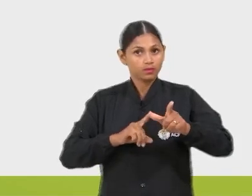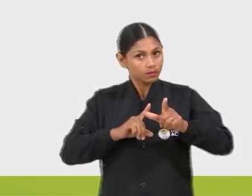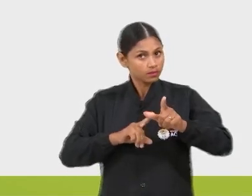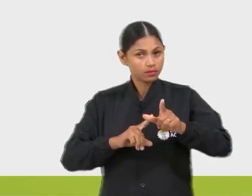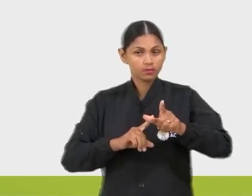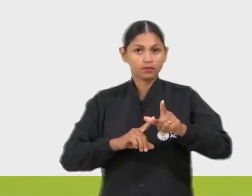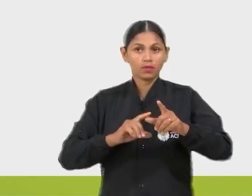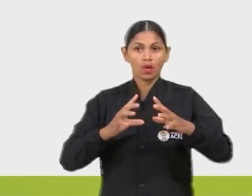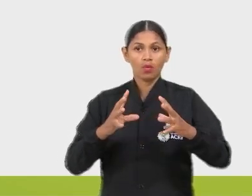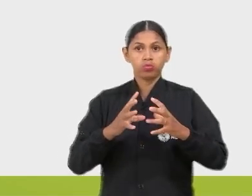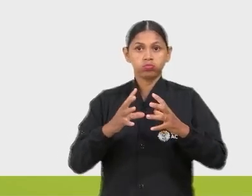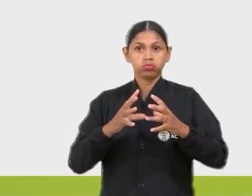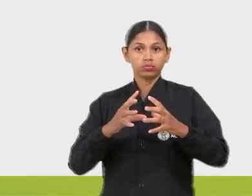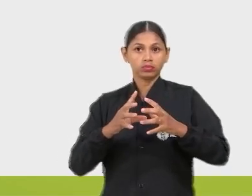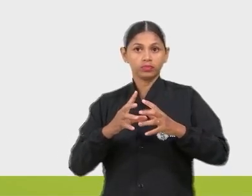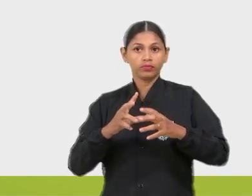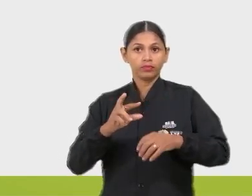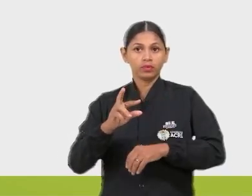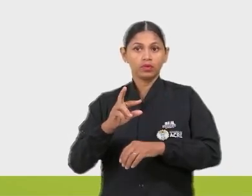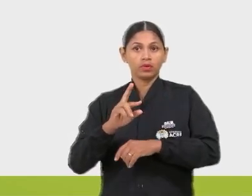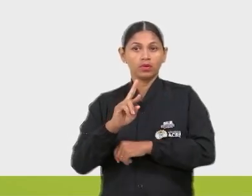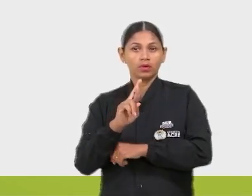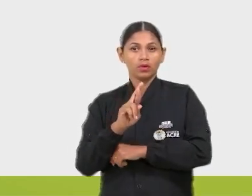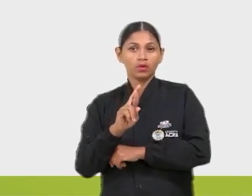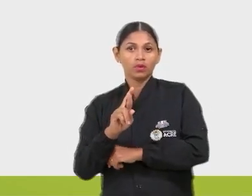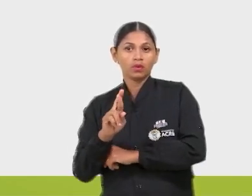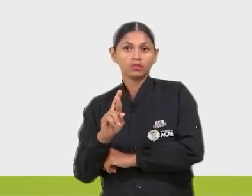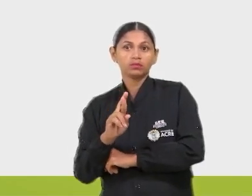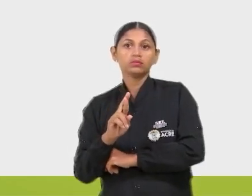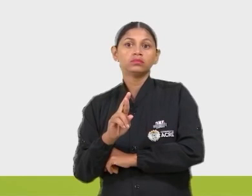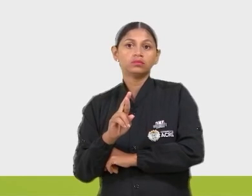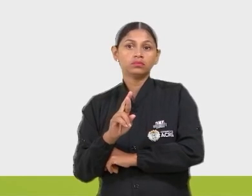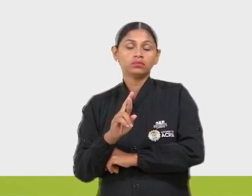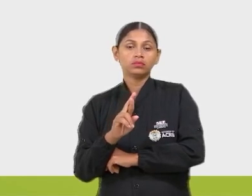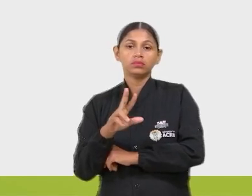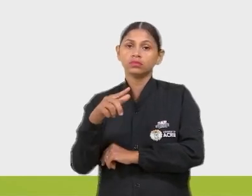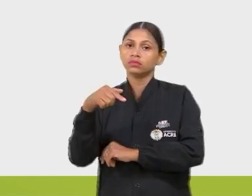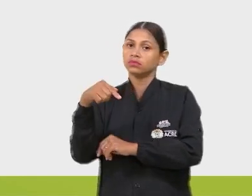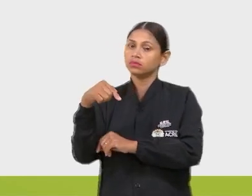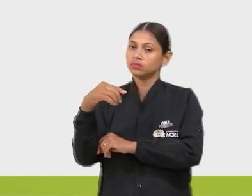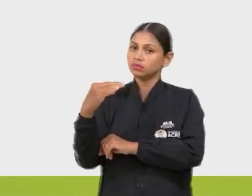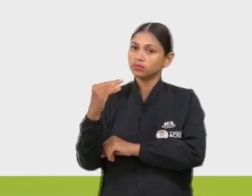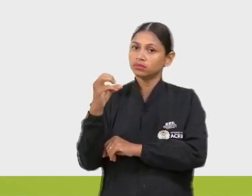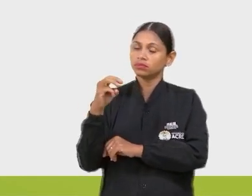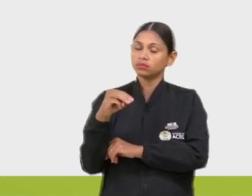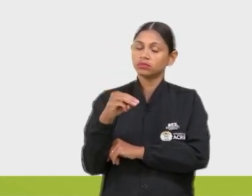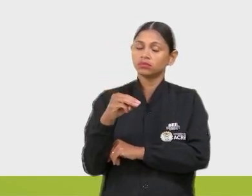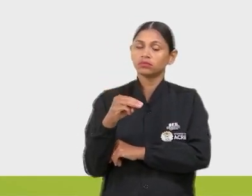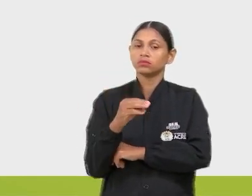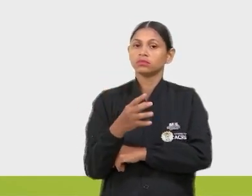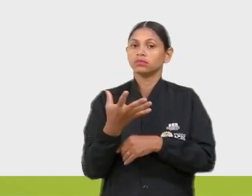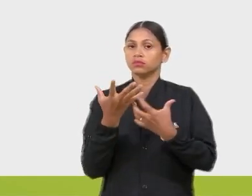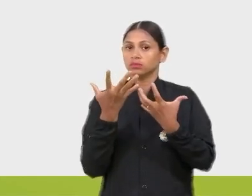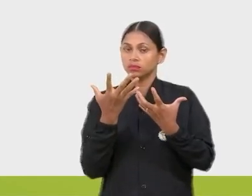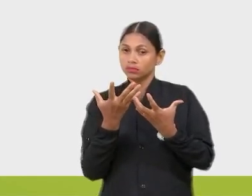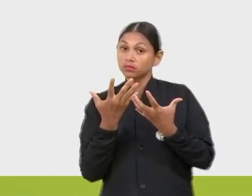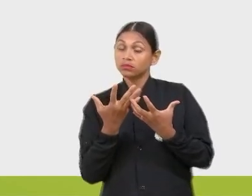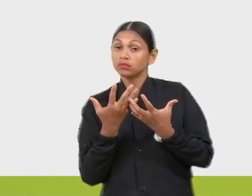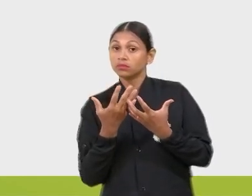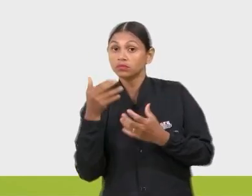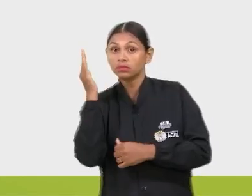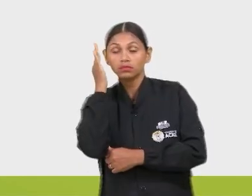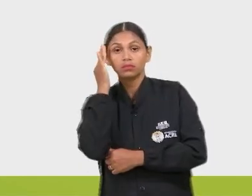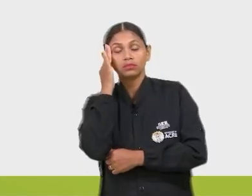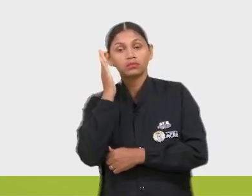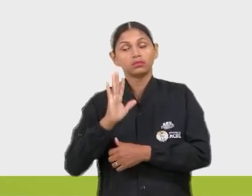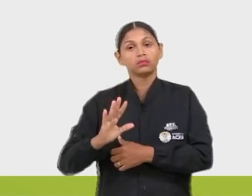centímetros, ok? Ele quer saber o quê? Calcula a superfície, ele quer saber da área. Vamos aplicar aqui a área nela, tá? Aplicando a forma da